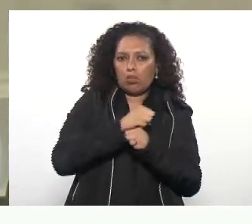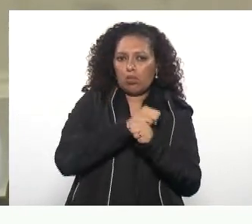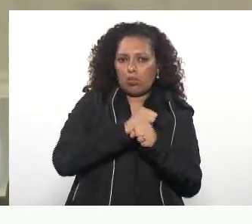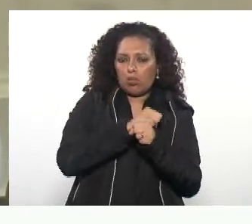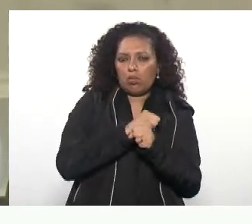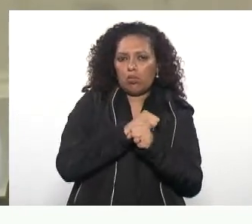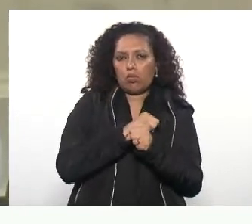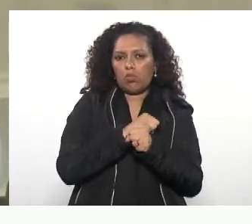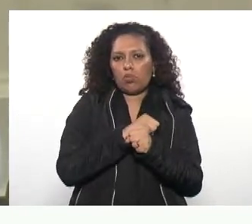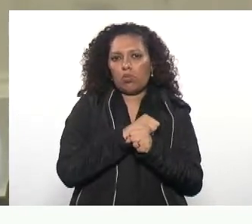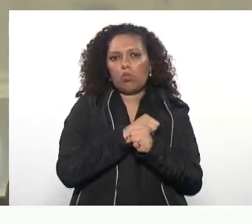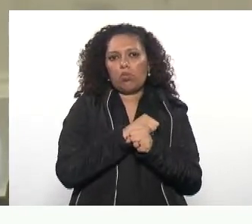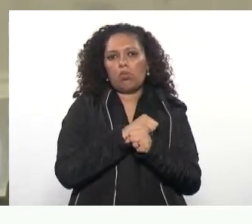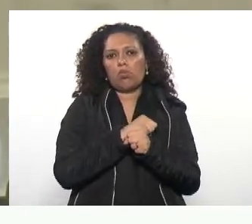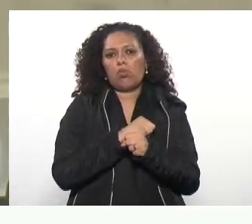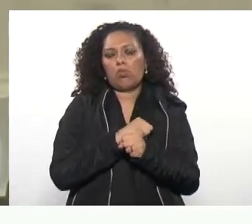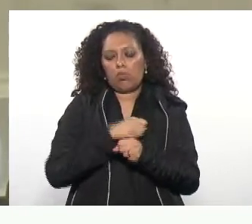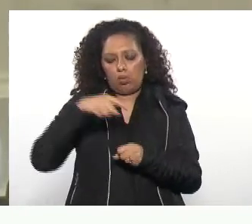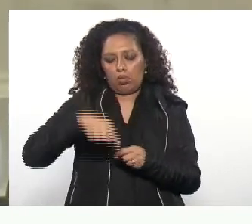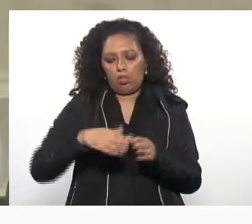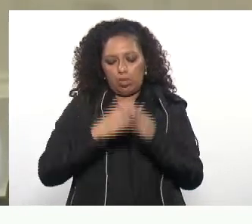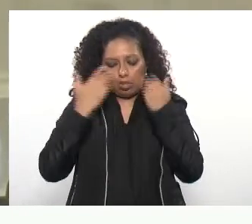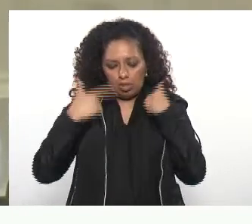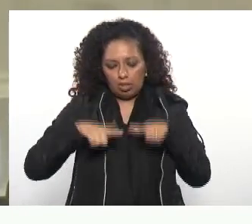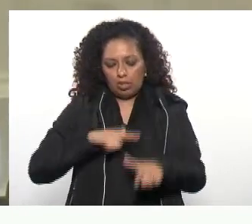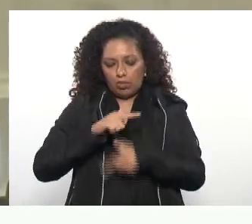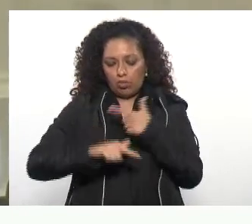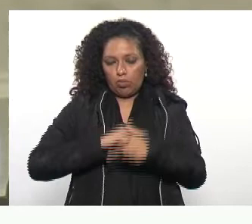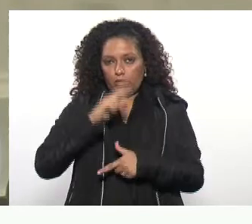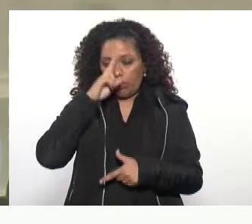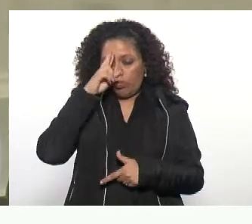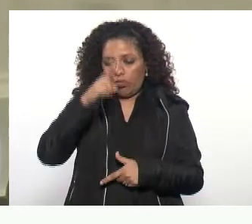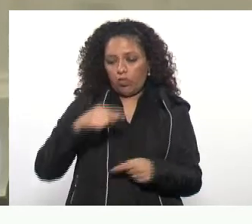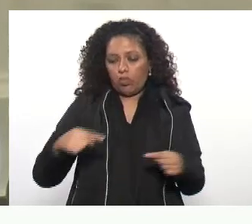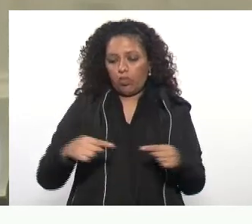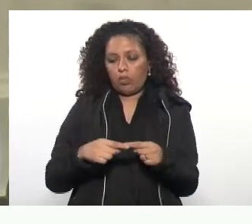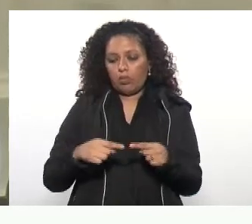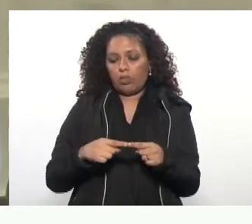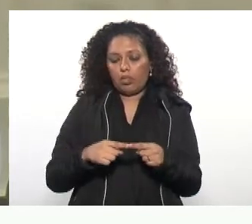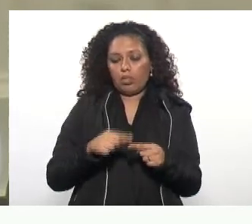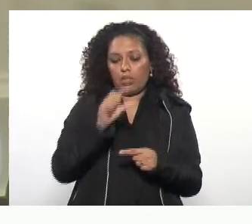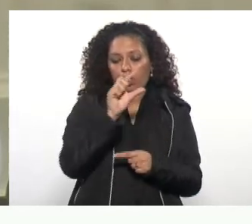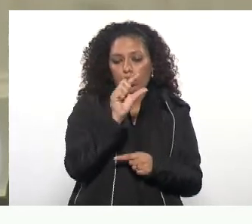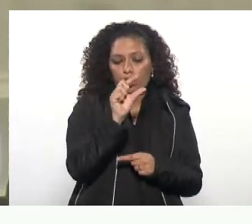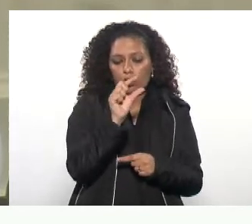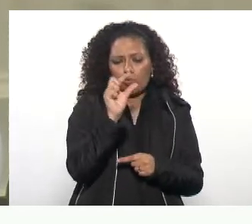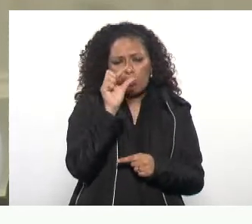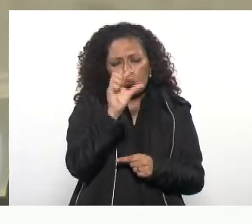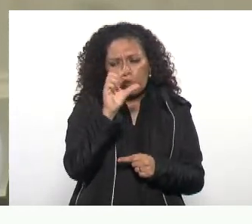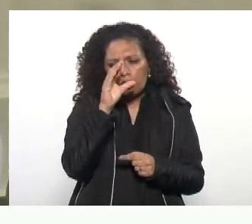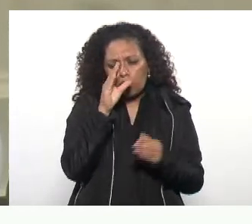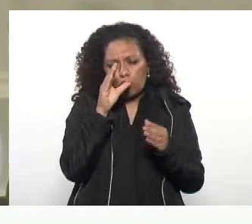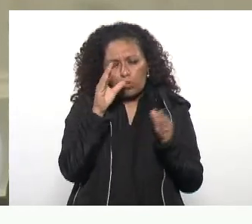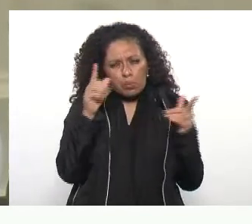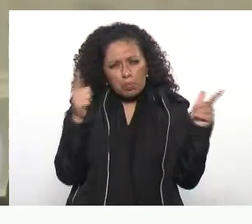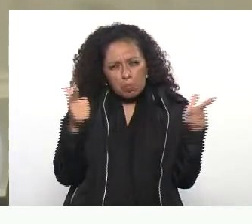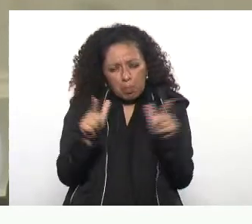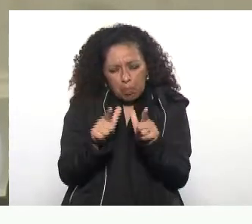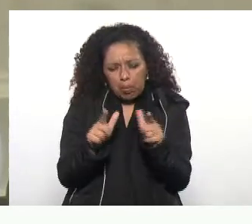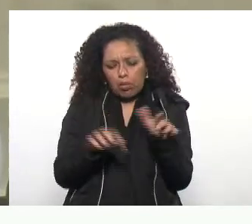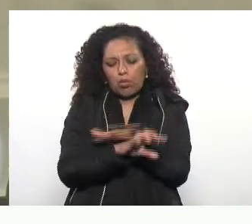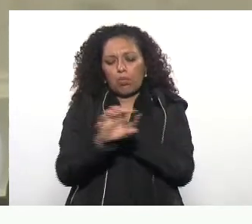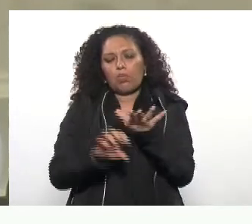né, que essa casa trabalhou muito sobre isso, foi em relação aos pequenos comerciantes. Né,